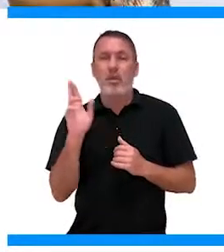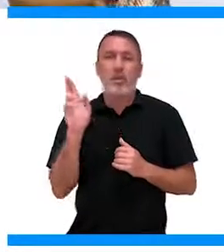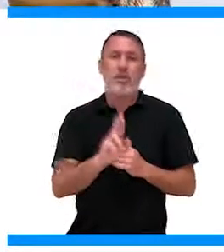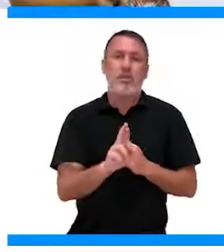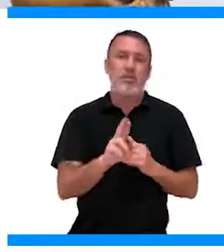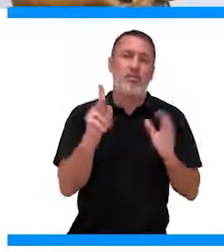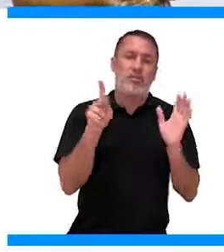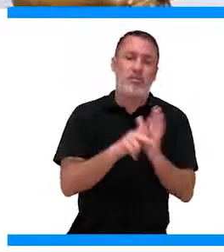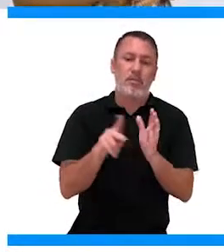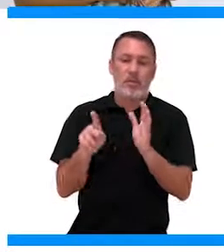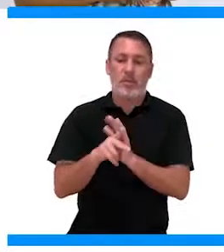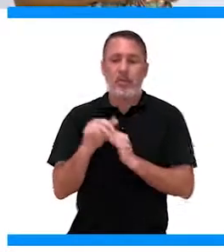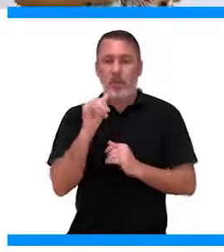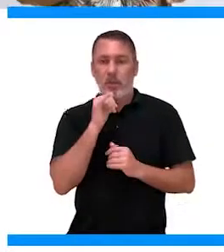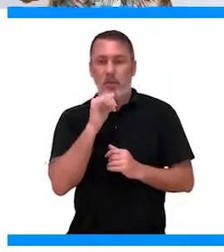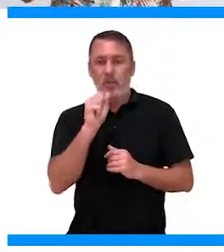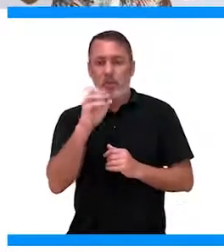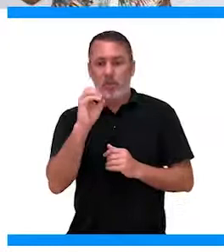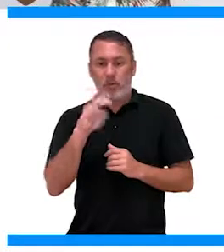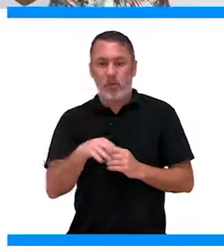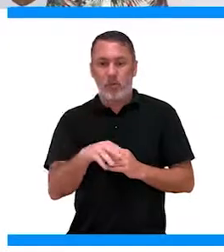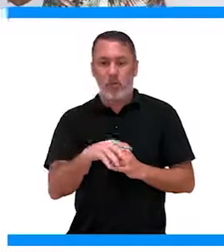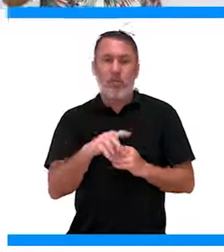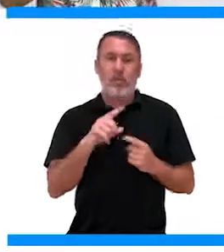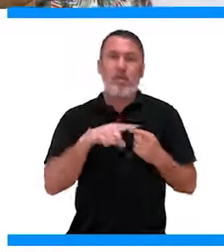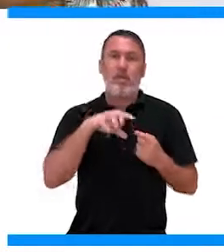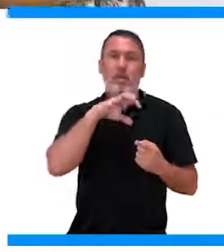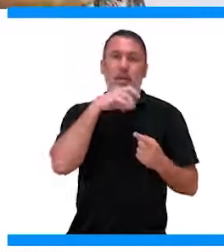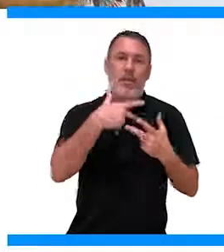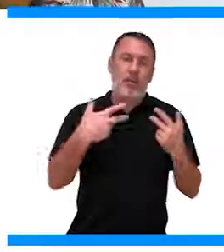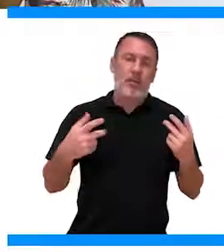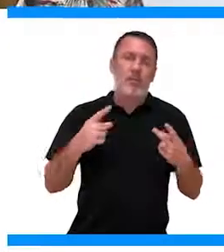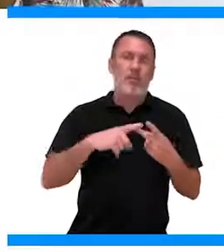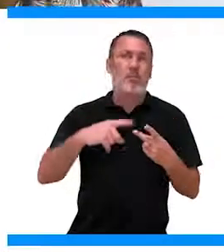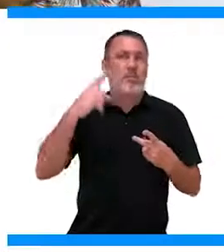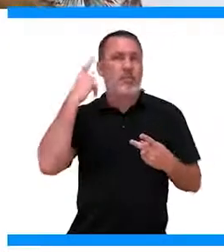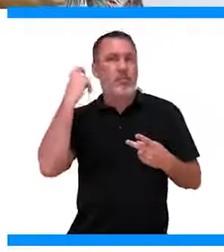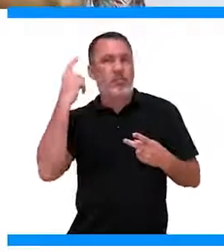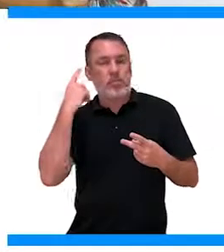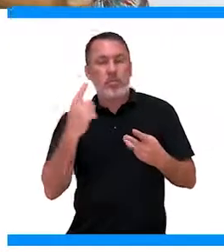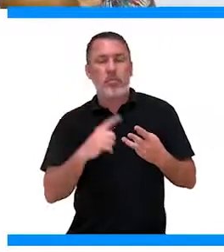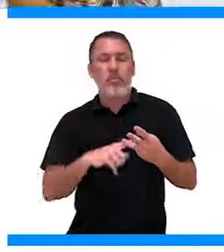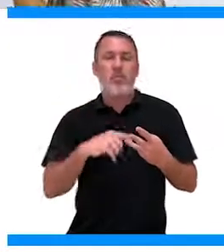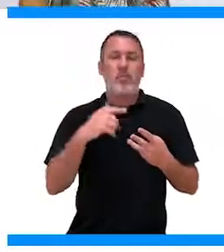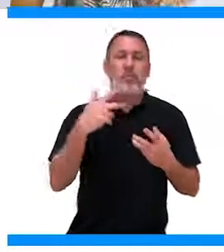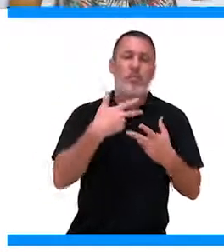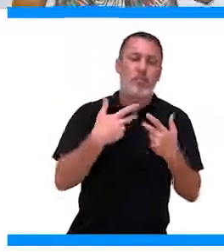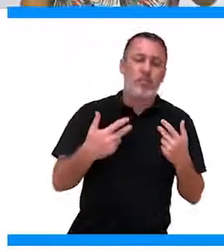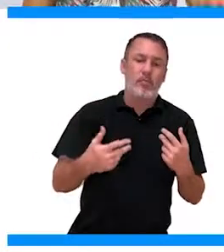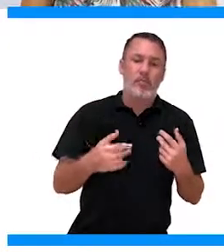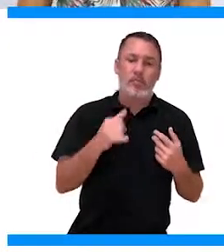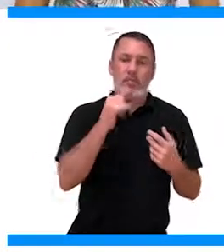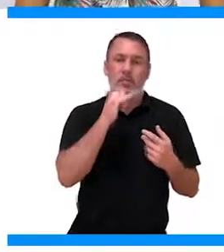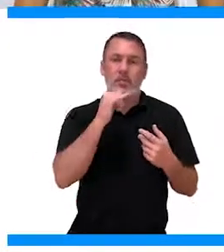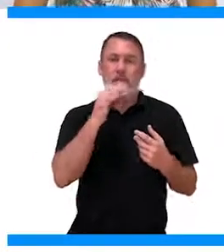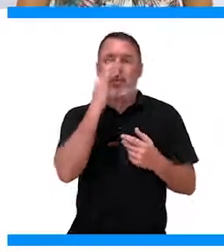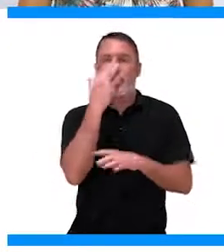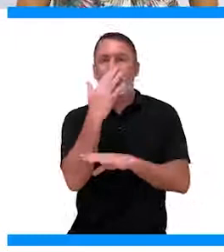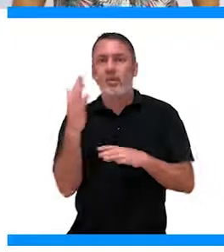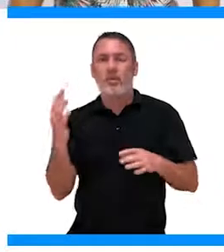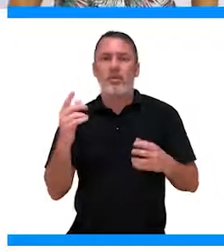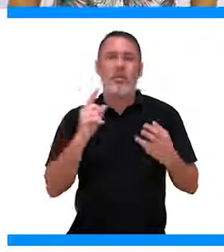ou representar sons específicos. Esses sons podem ser vozes de animais, ruídos, barulhos humanos